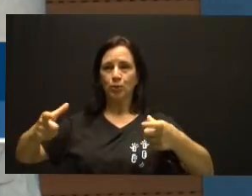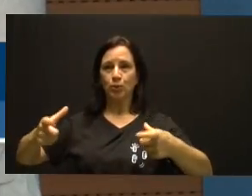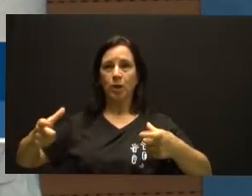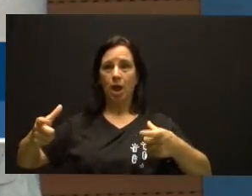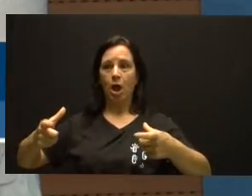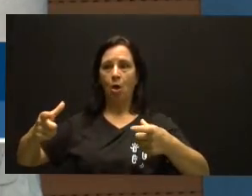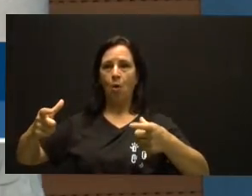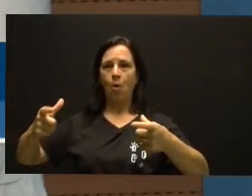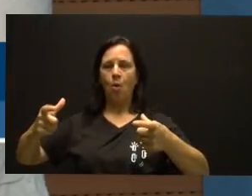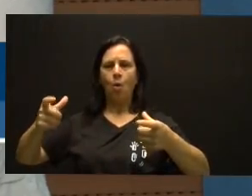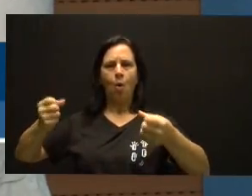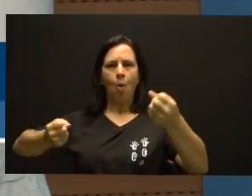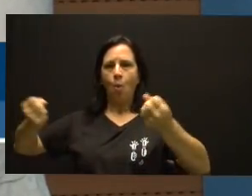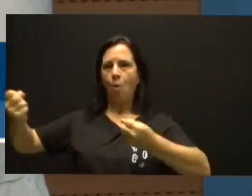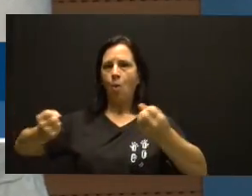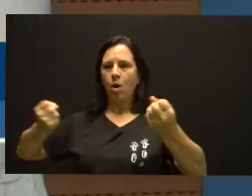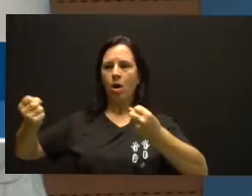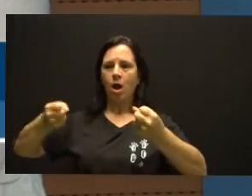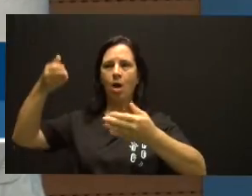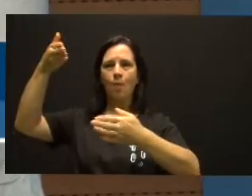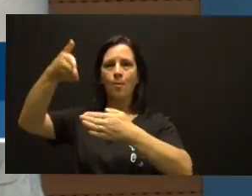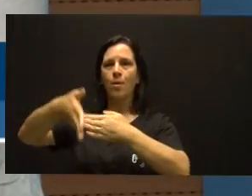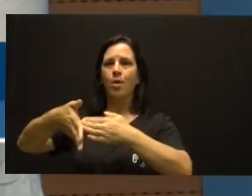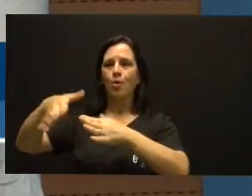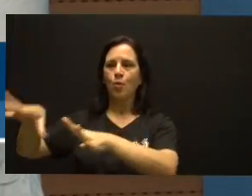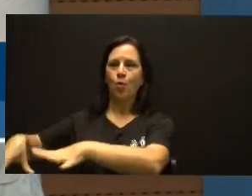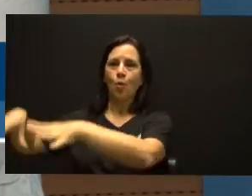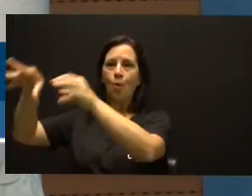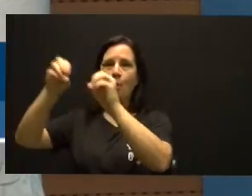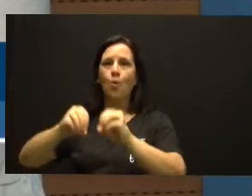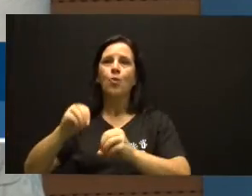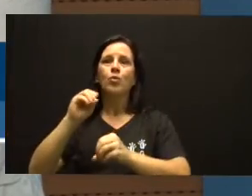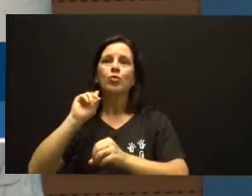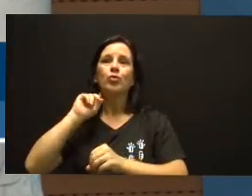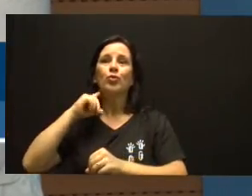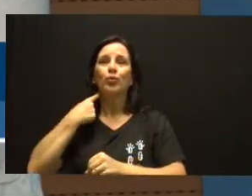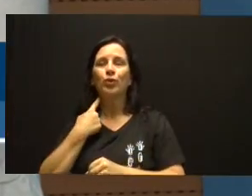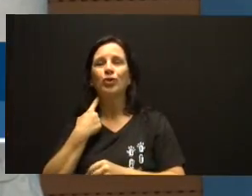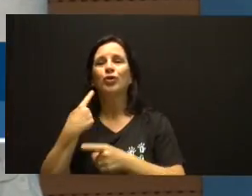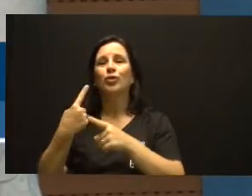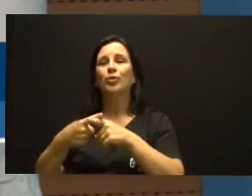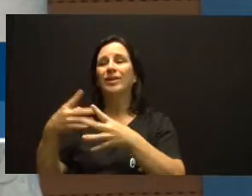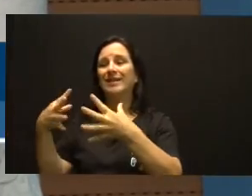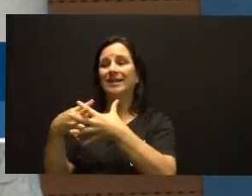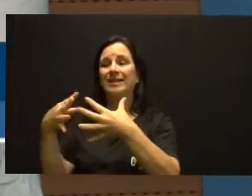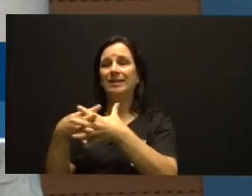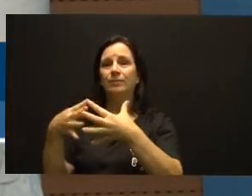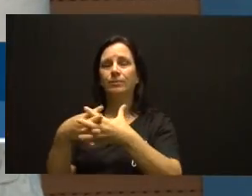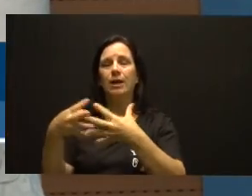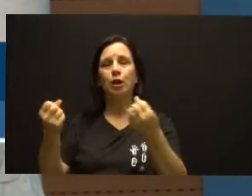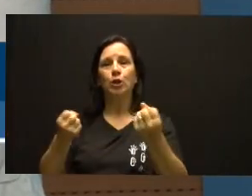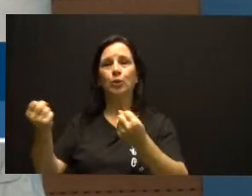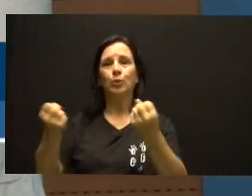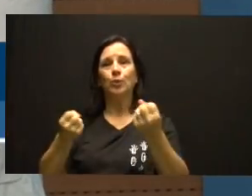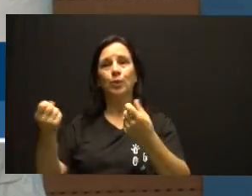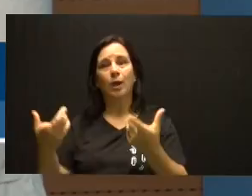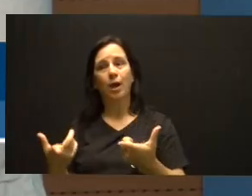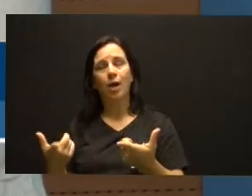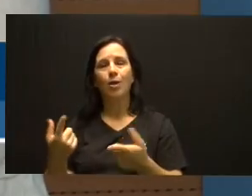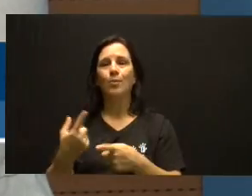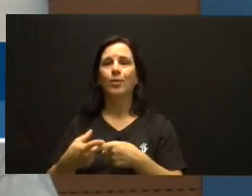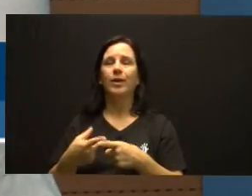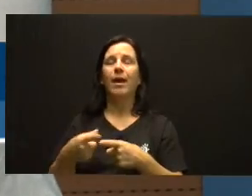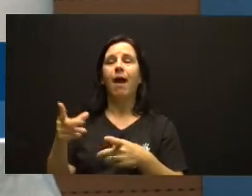o caminhão da Terracom vir retirar e automaticamente não consegue retirar, porque a pessoa deixou o carro ali, porque às vezes passou a noite ali